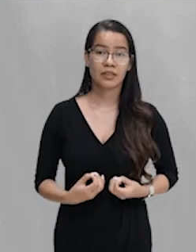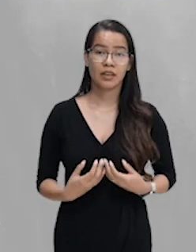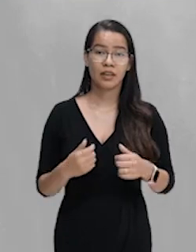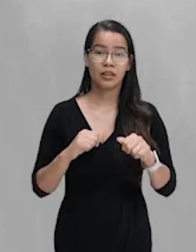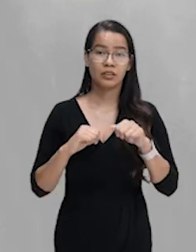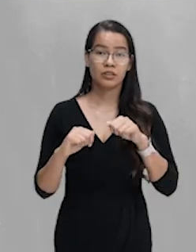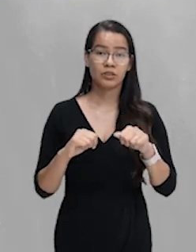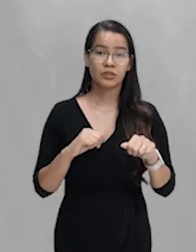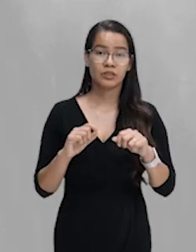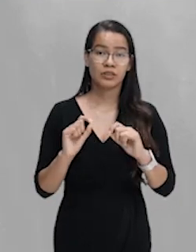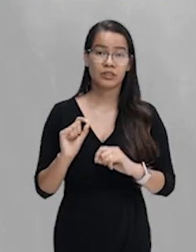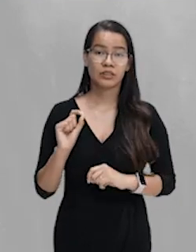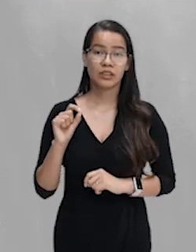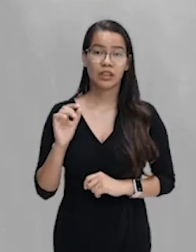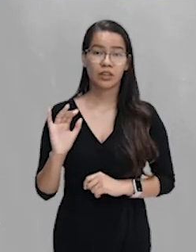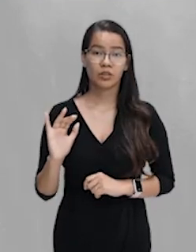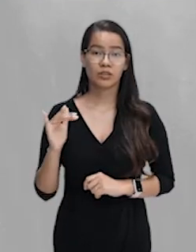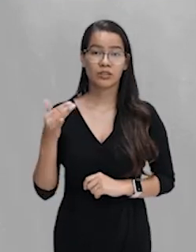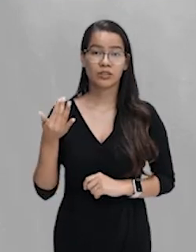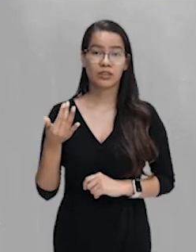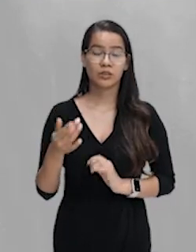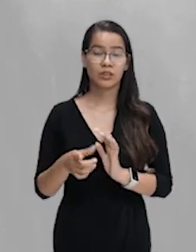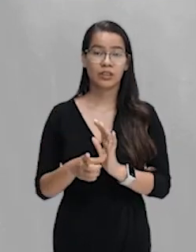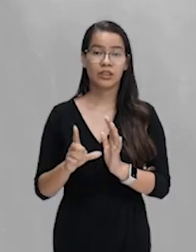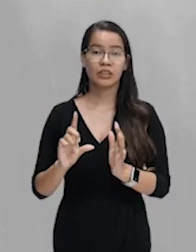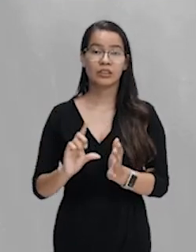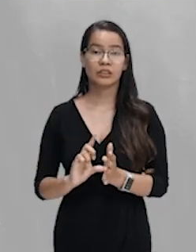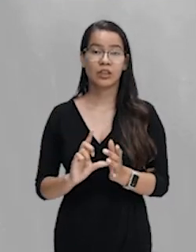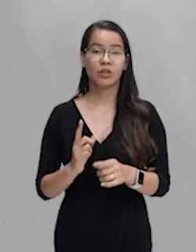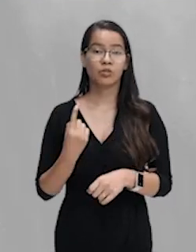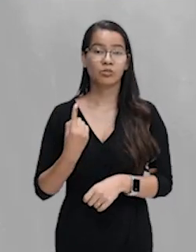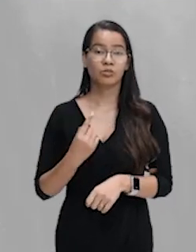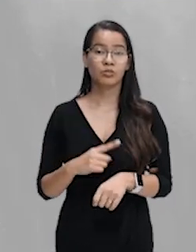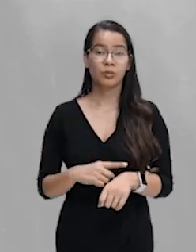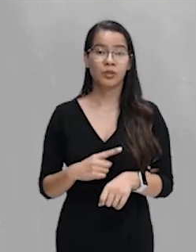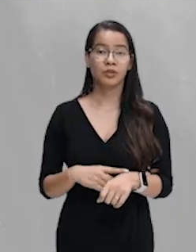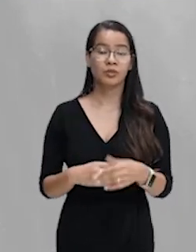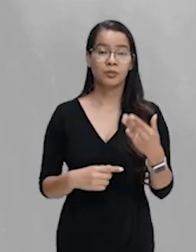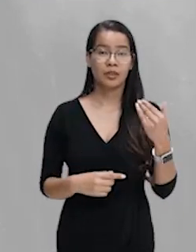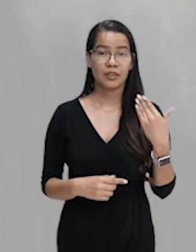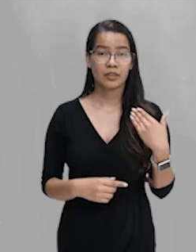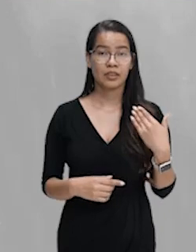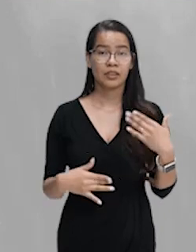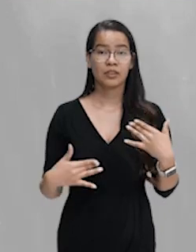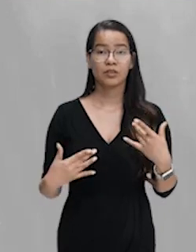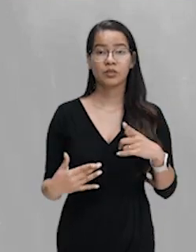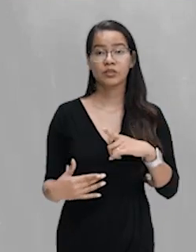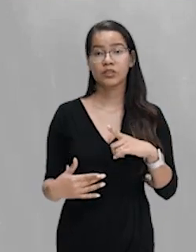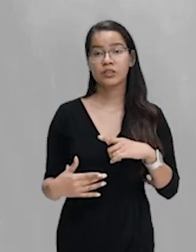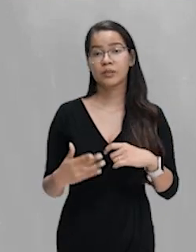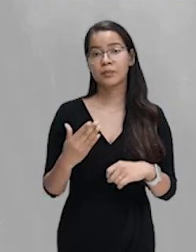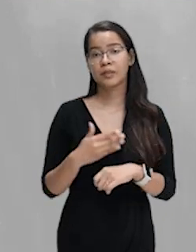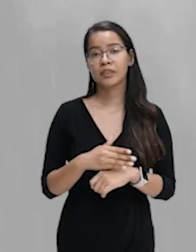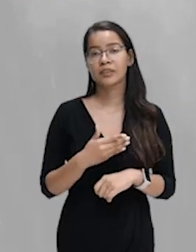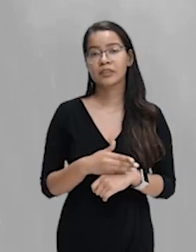que aconteceram num lugar antes a um determinado momento do passado. Então, havia